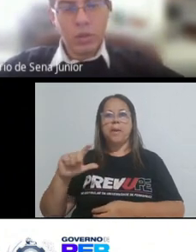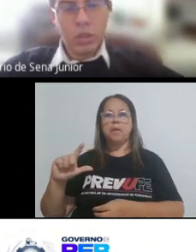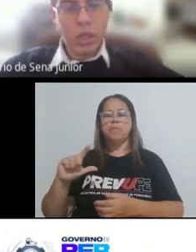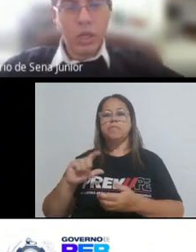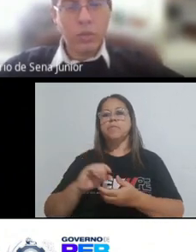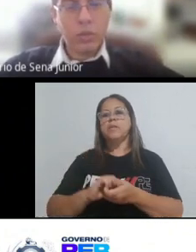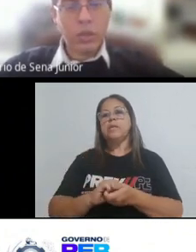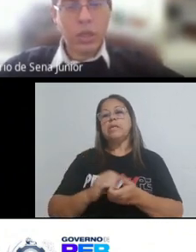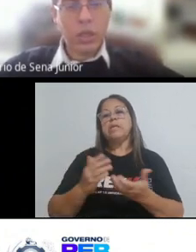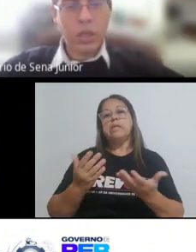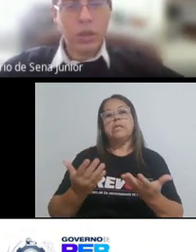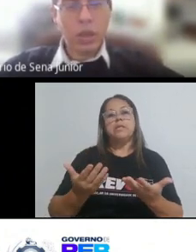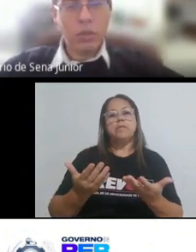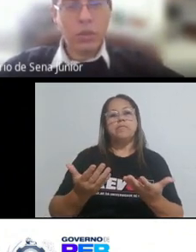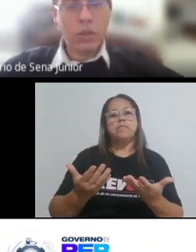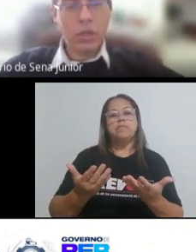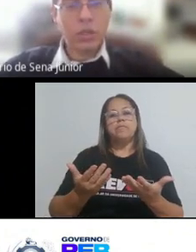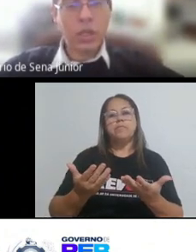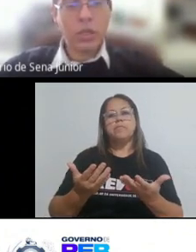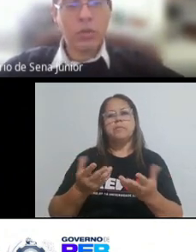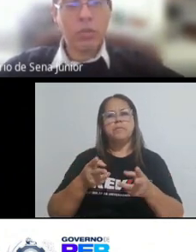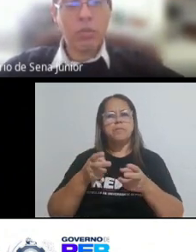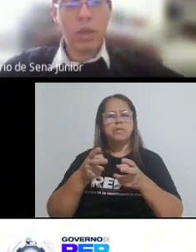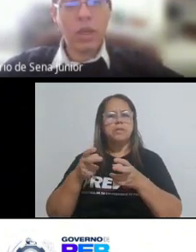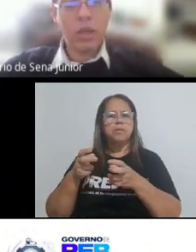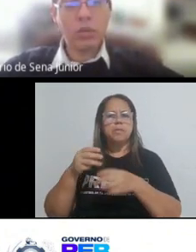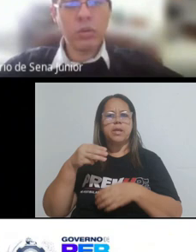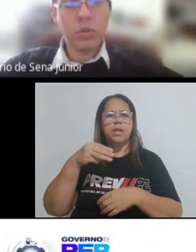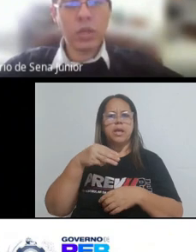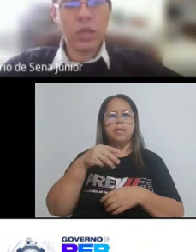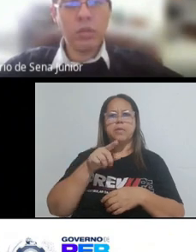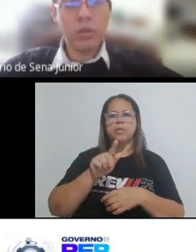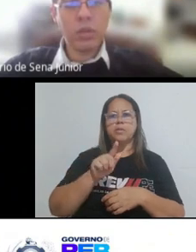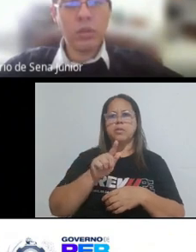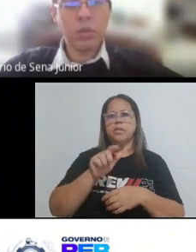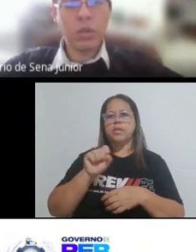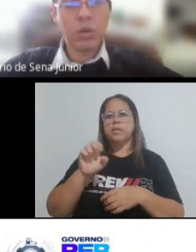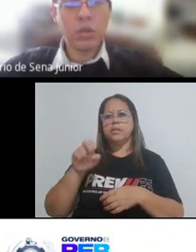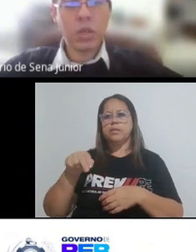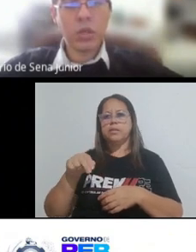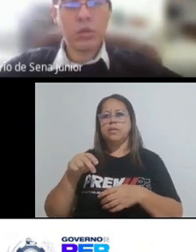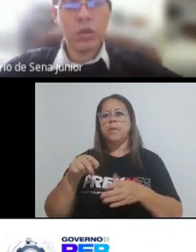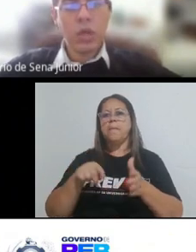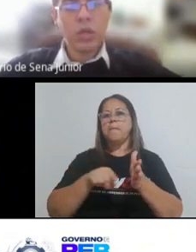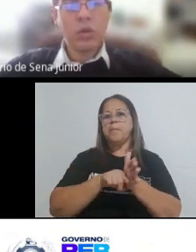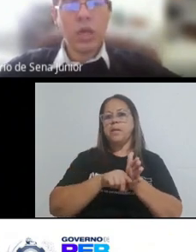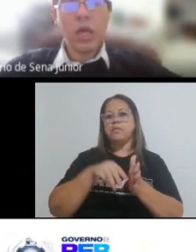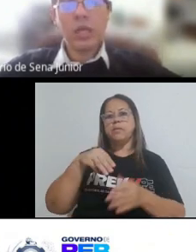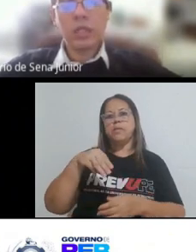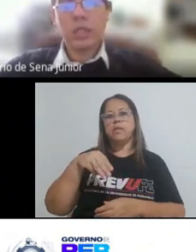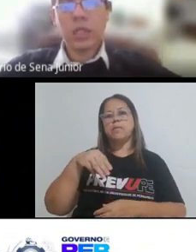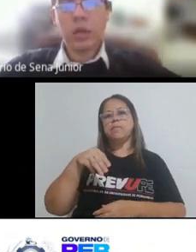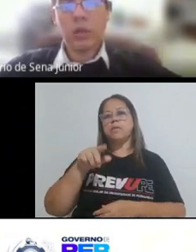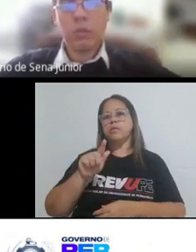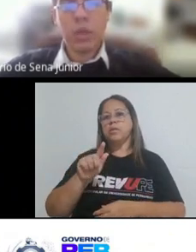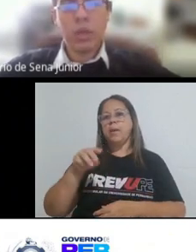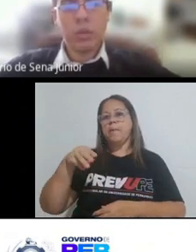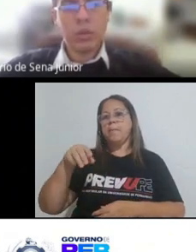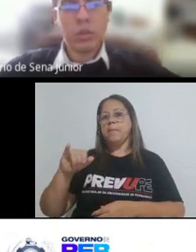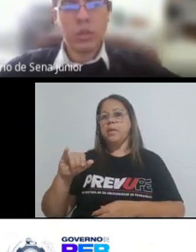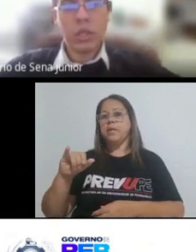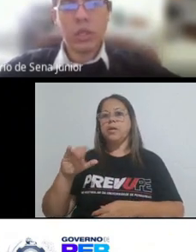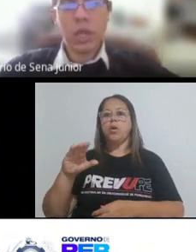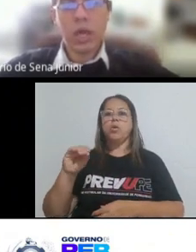então, teremos que mg seno menos mg mi por seno, então, esse sinal de